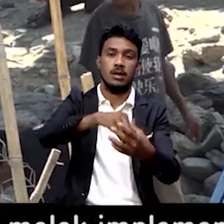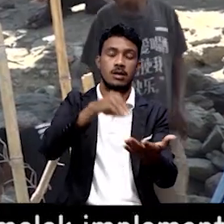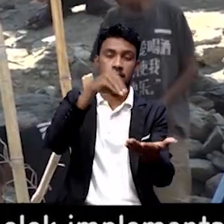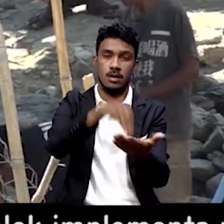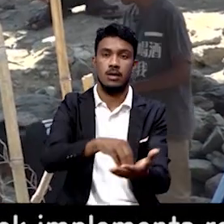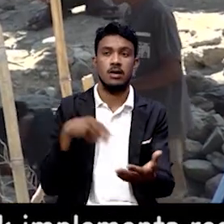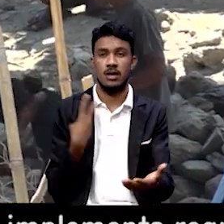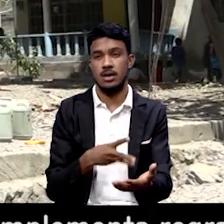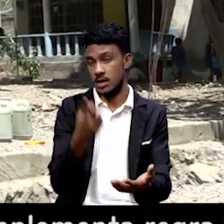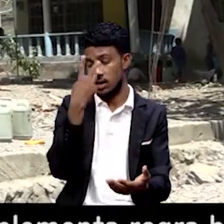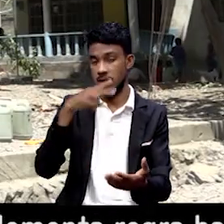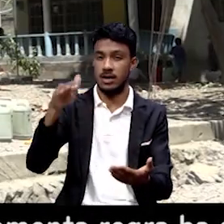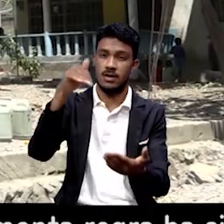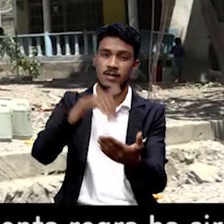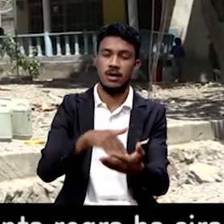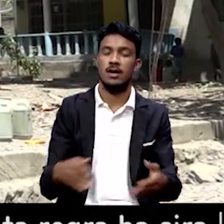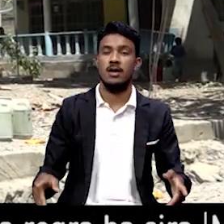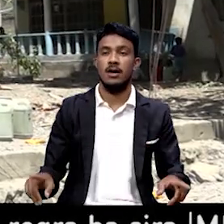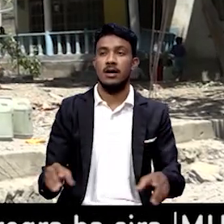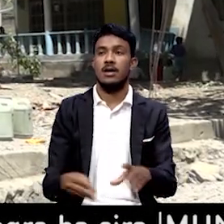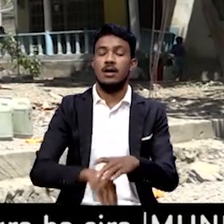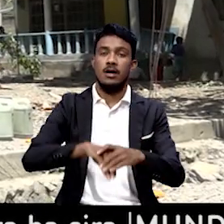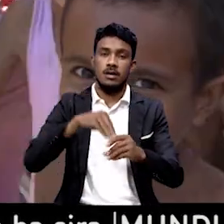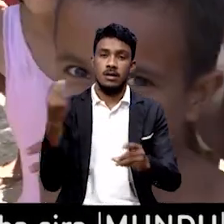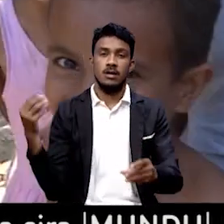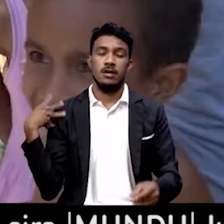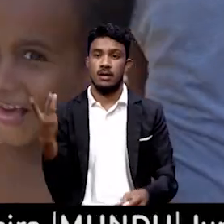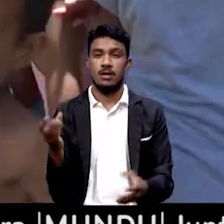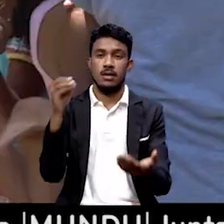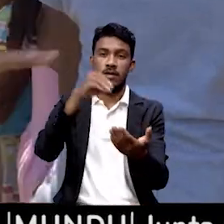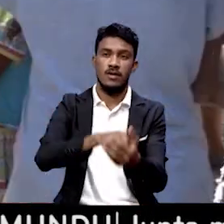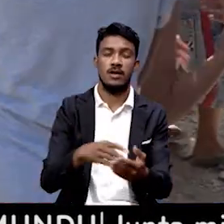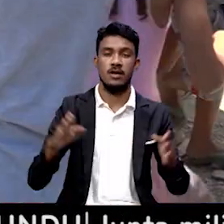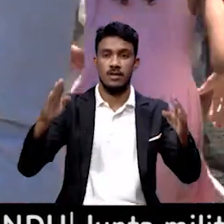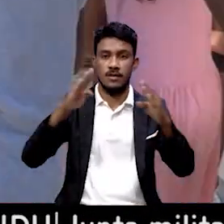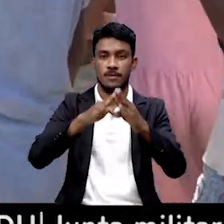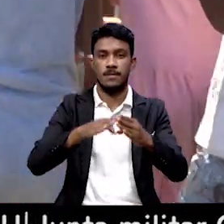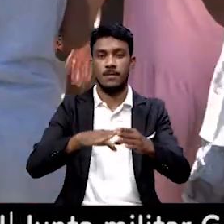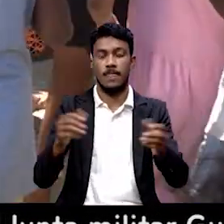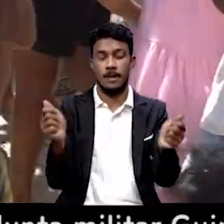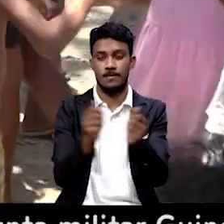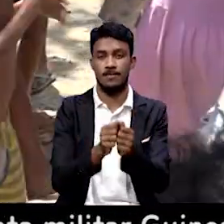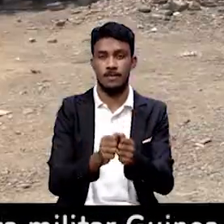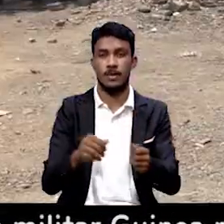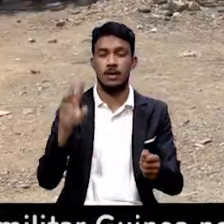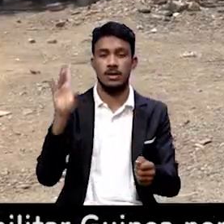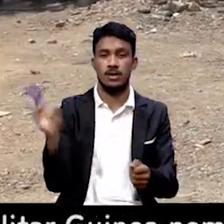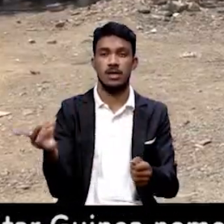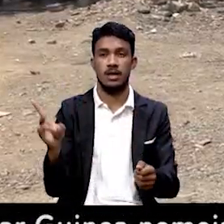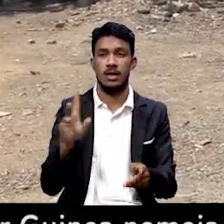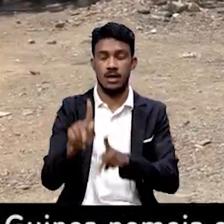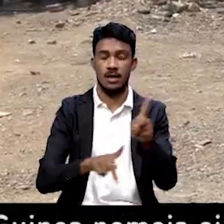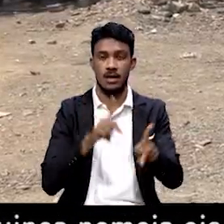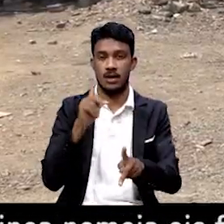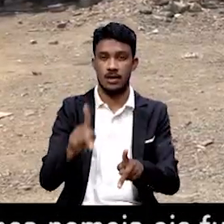remodela falita nessa bem, hasai tal falita tinha armazém quase 70, agora ia comunidade ela 60 e